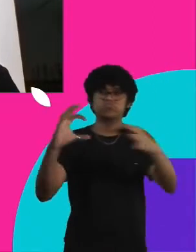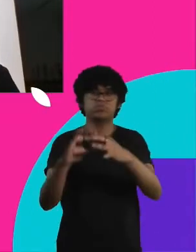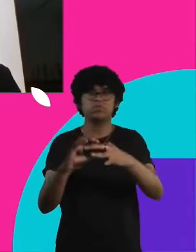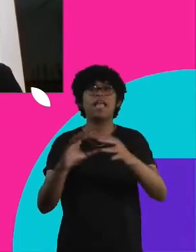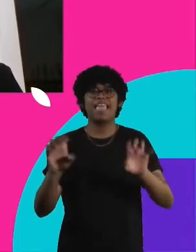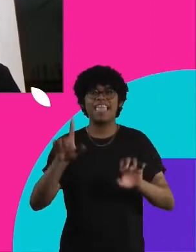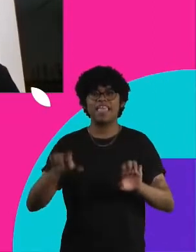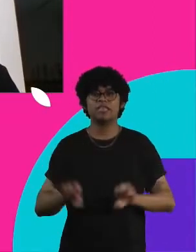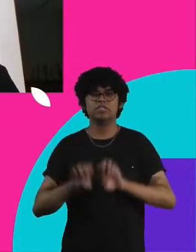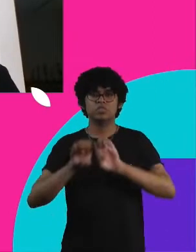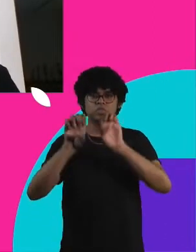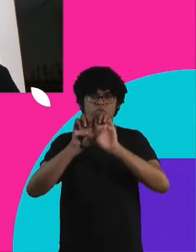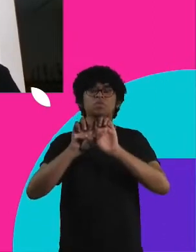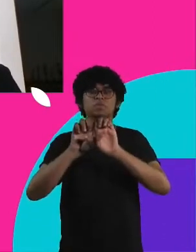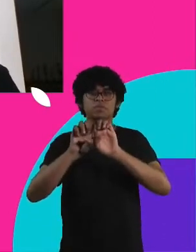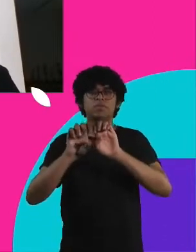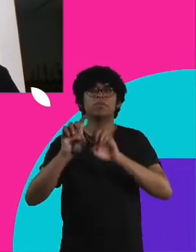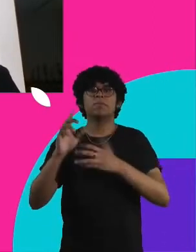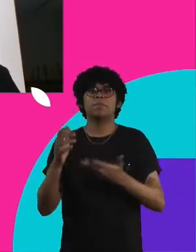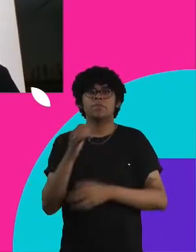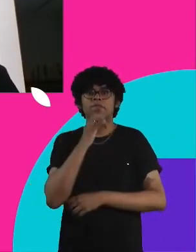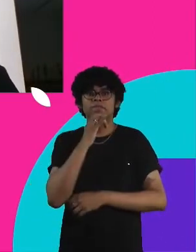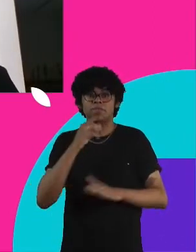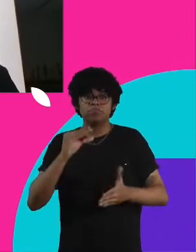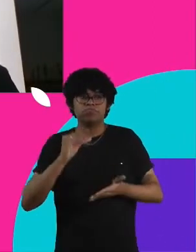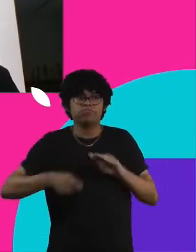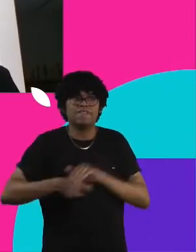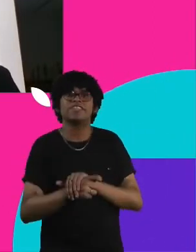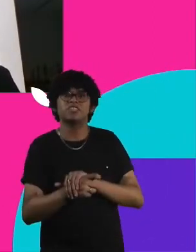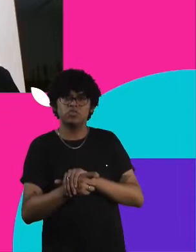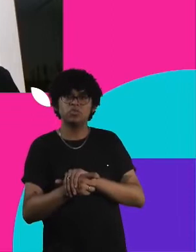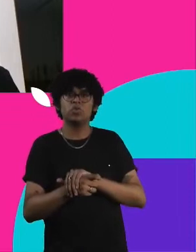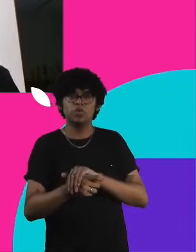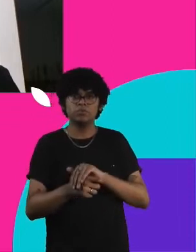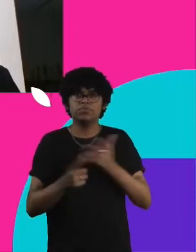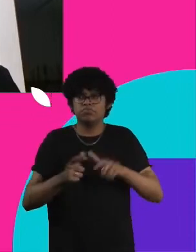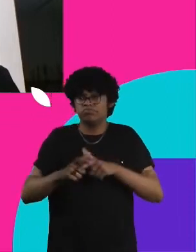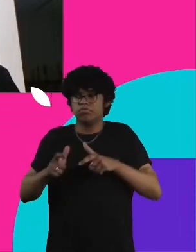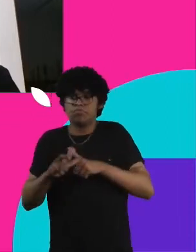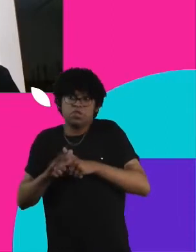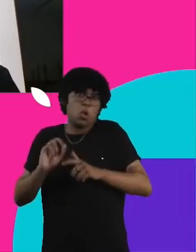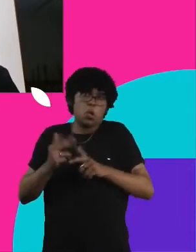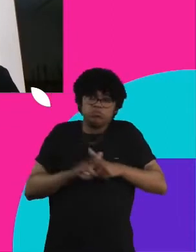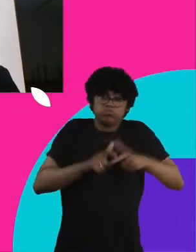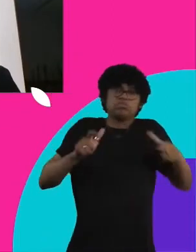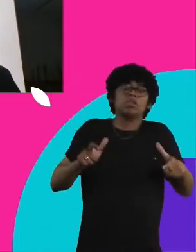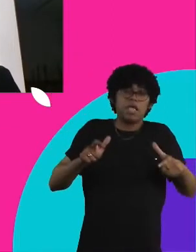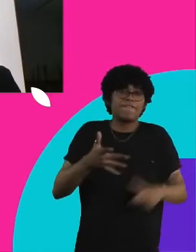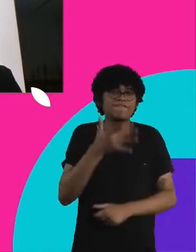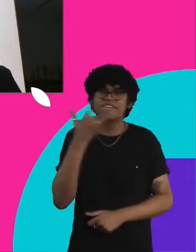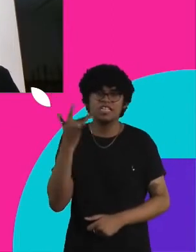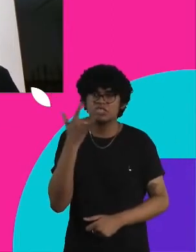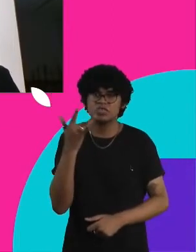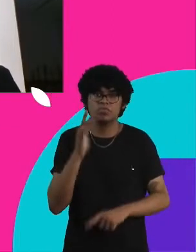onde desde microfinanciadores até grandes financiadores tivessem um jeito idôneo, simples e fácil de ajudar. E